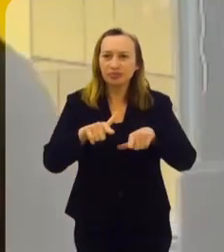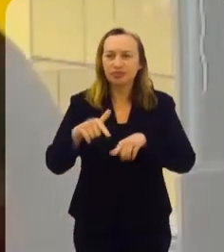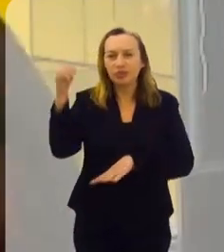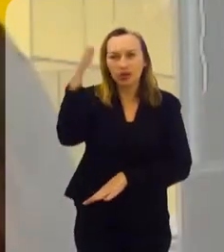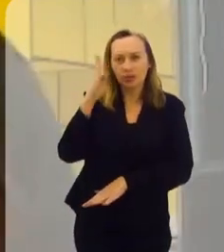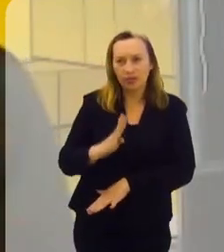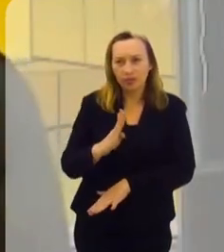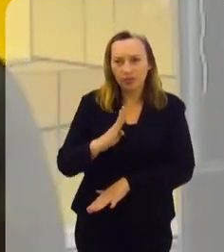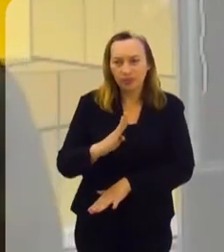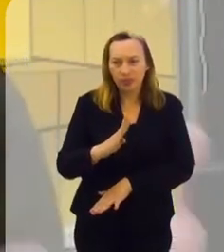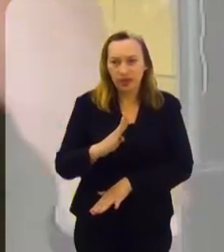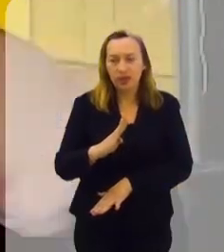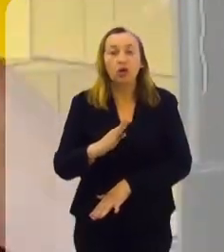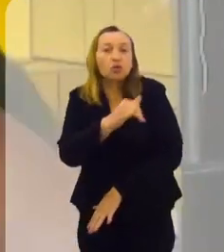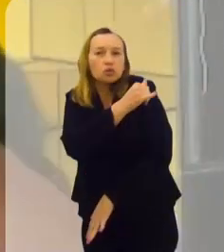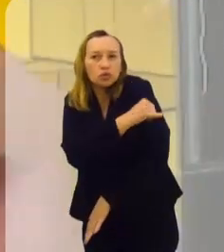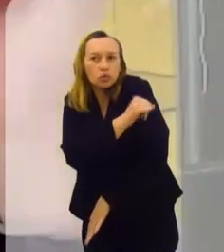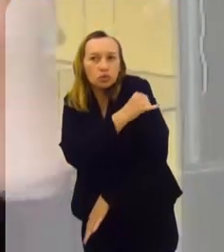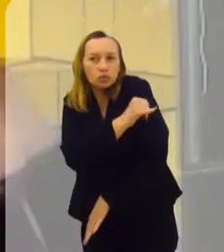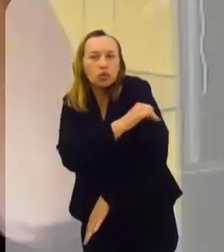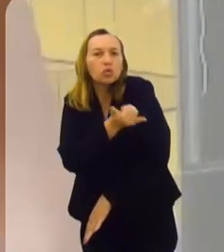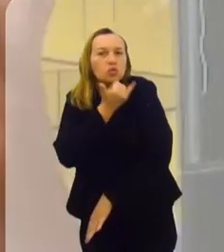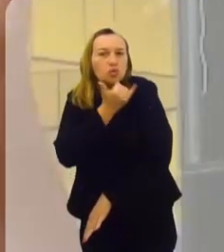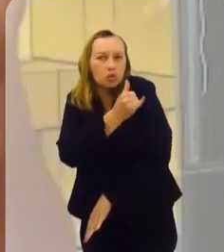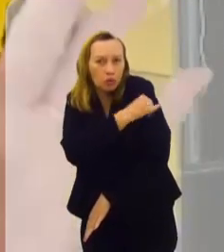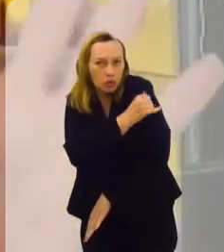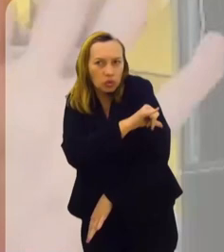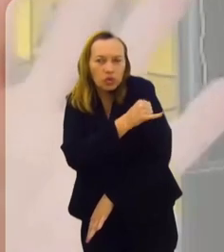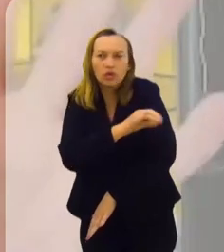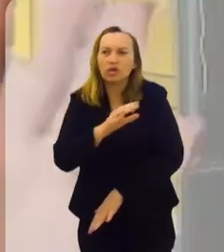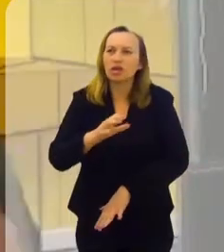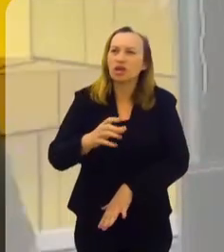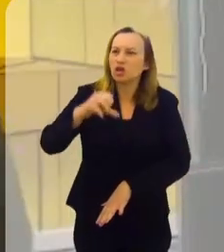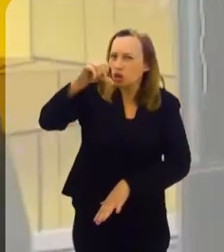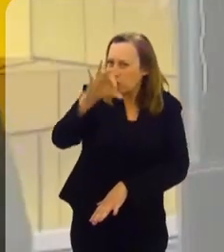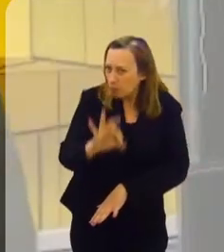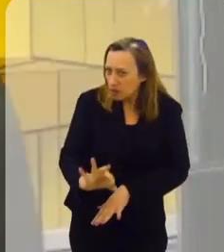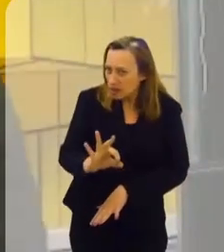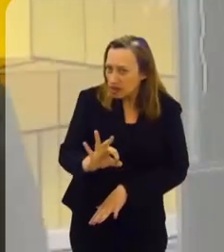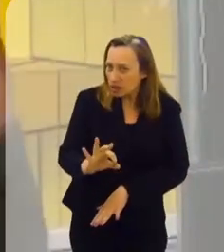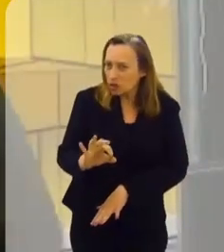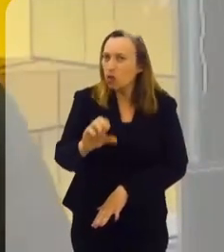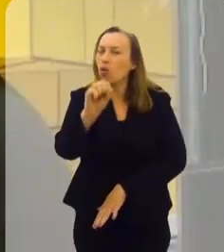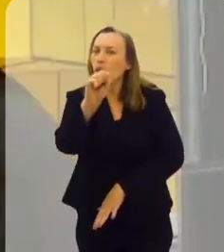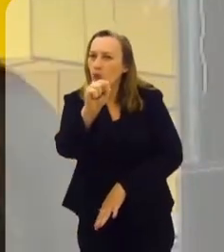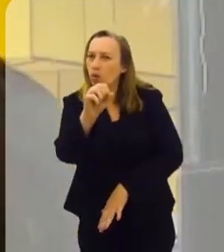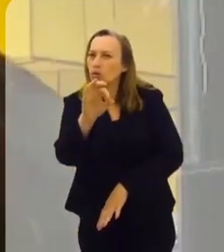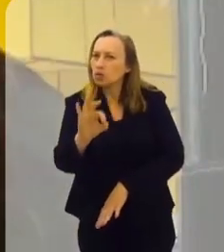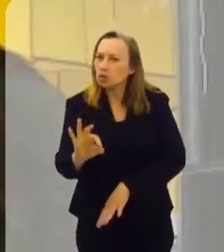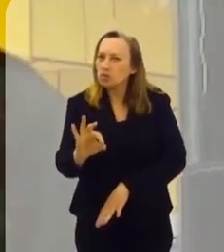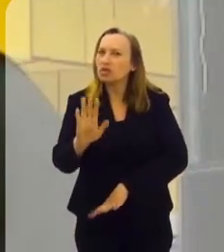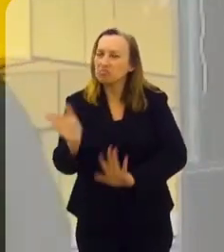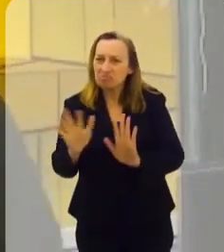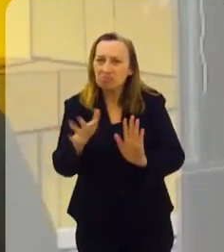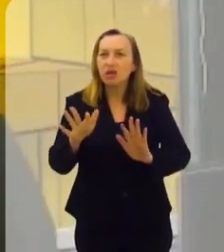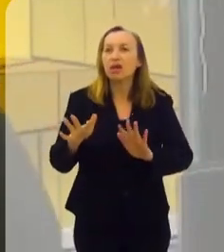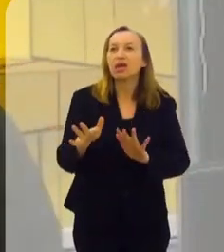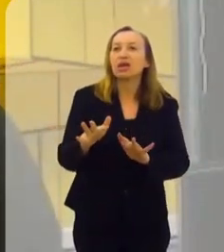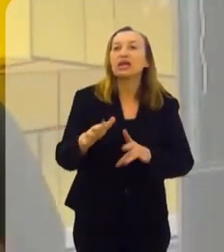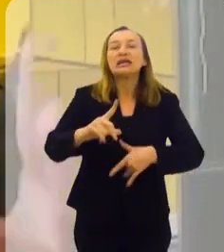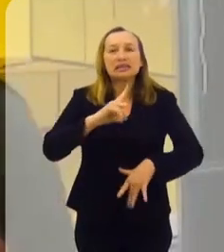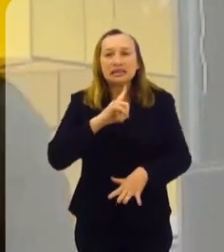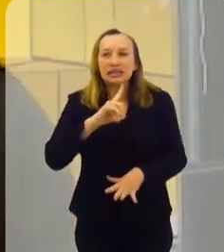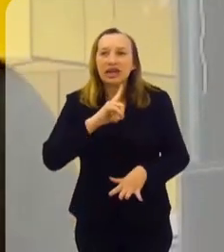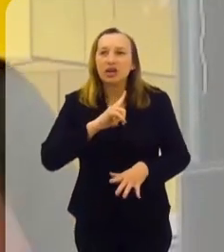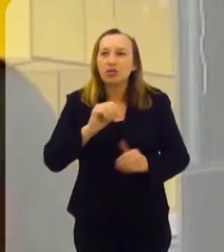trabalho. No Brasil, eles aumentaram. No Rio de Janeiro, desculpa, eles aumentaram em torno de 9%, né, 8%. E alguma coisa. Então, assim,